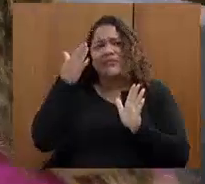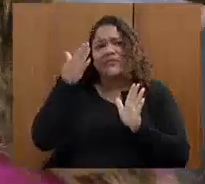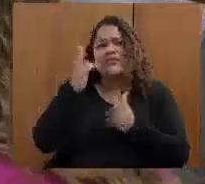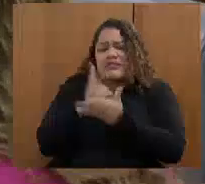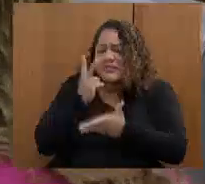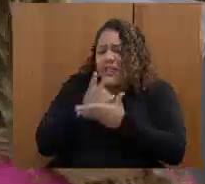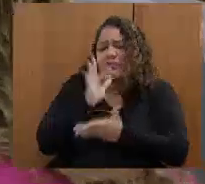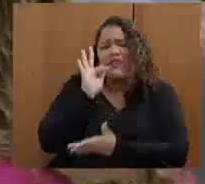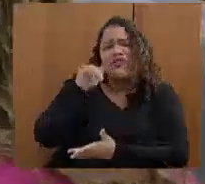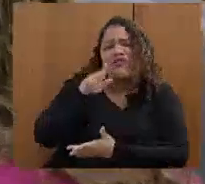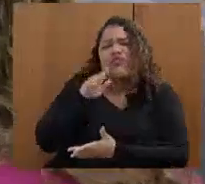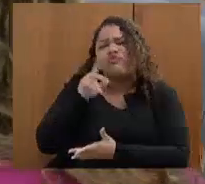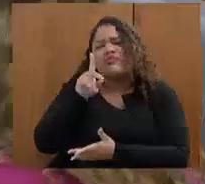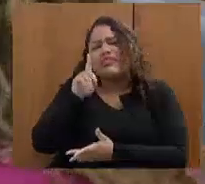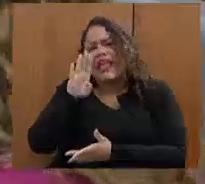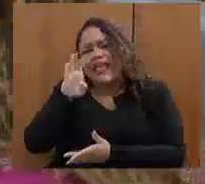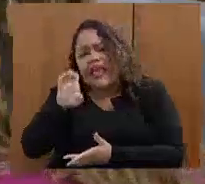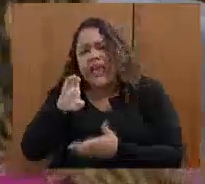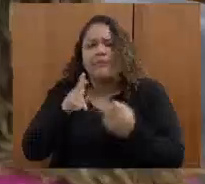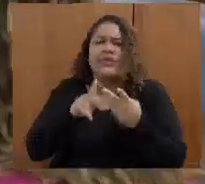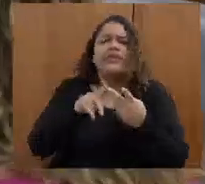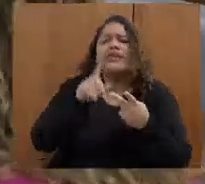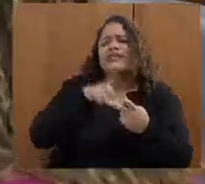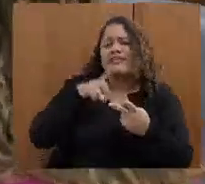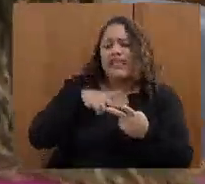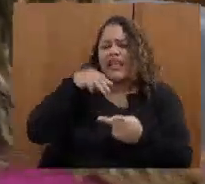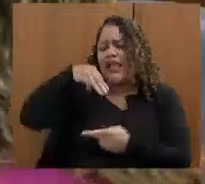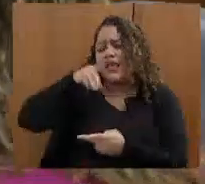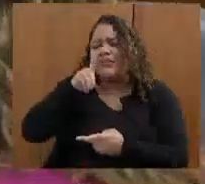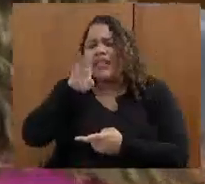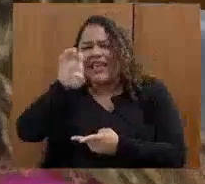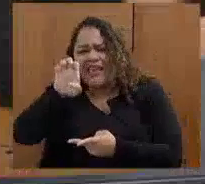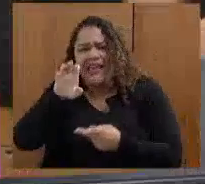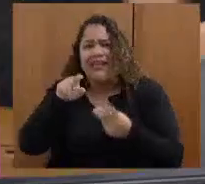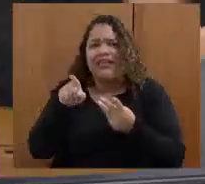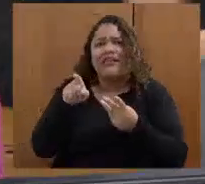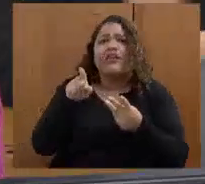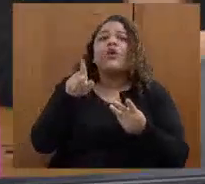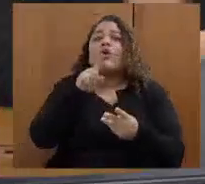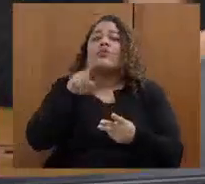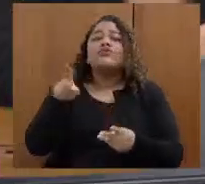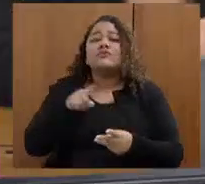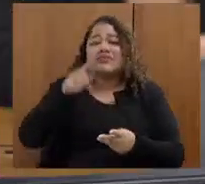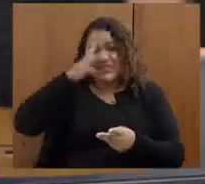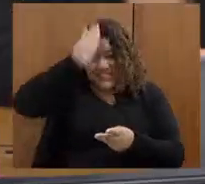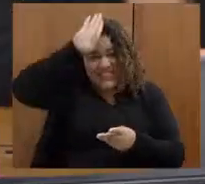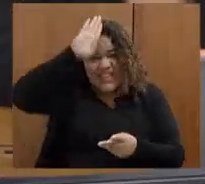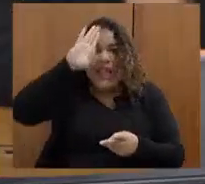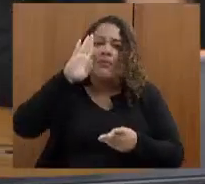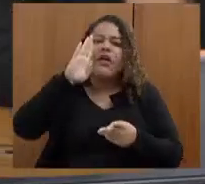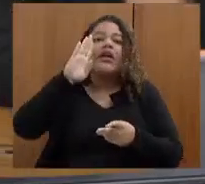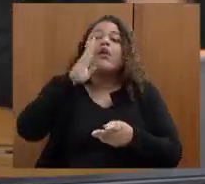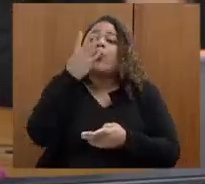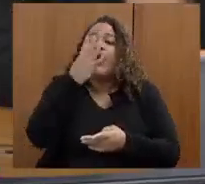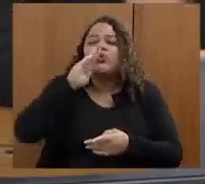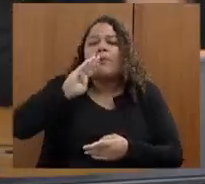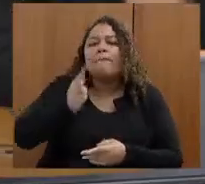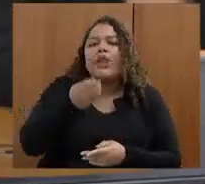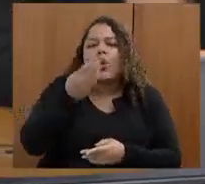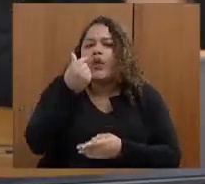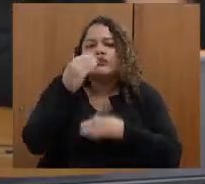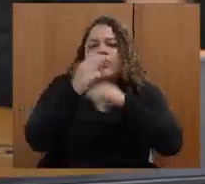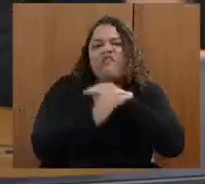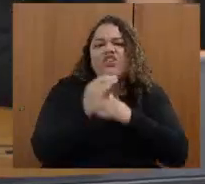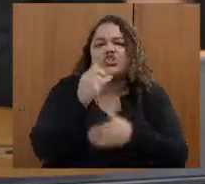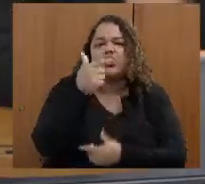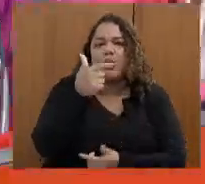do fundeb tem dinheiro do salário educação tem dinheiro do mde governo Zema na primeira gestão foram quatro bilhões que deixaram de investir então a minha pergunta